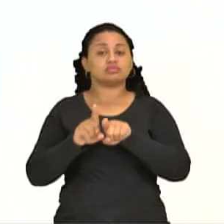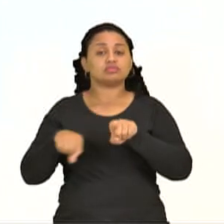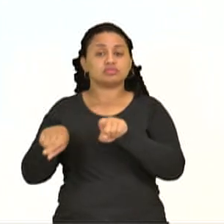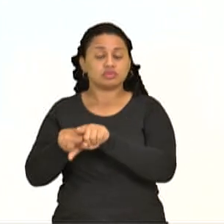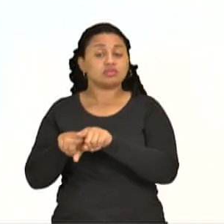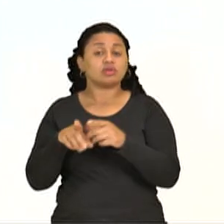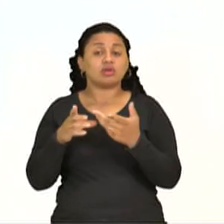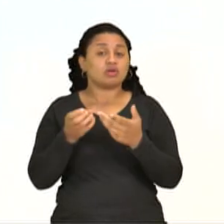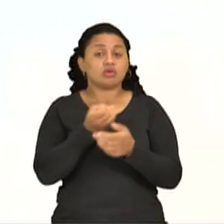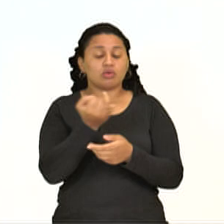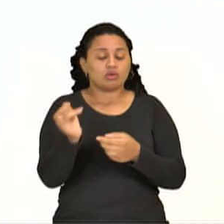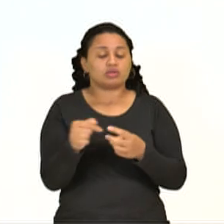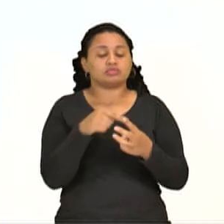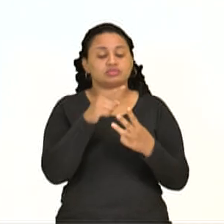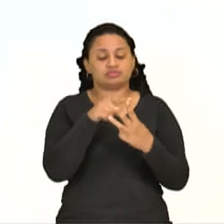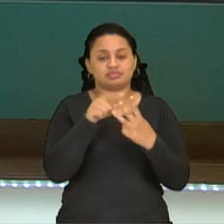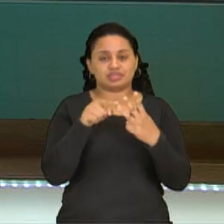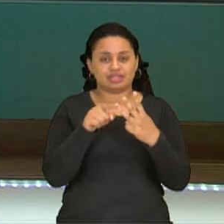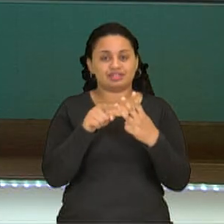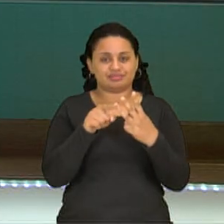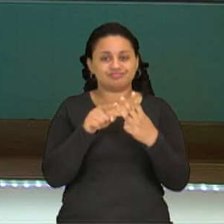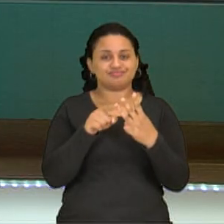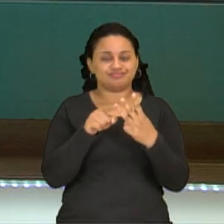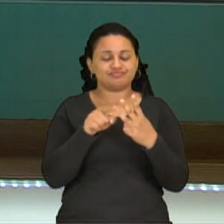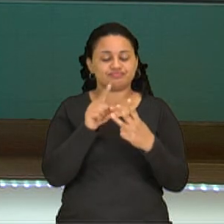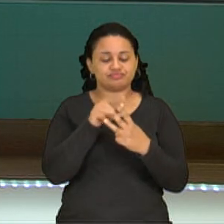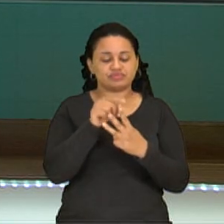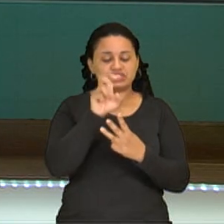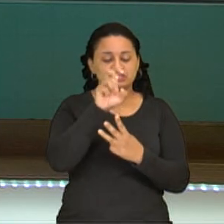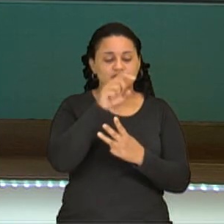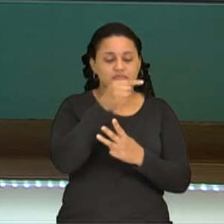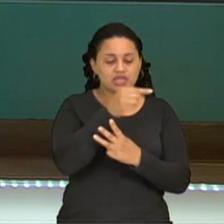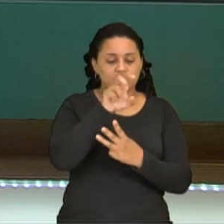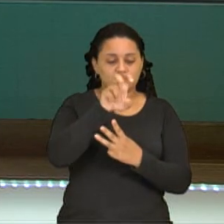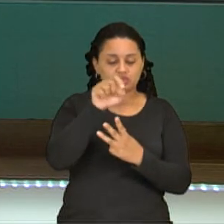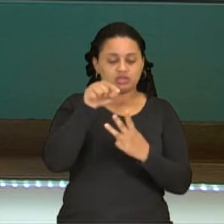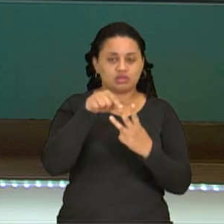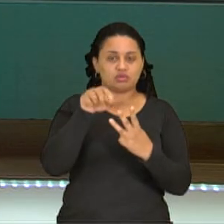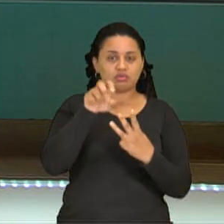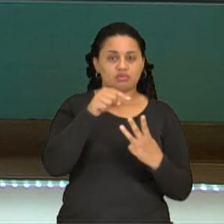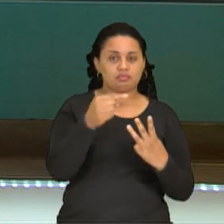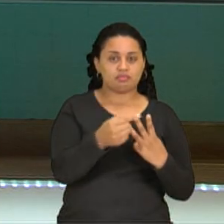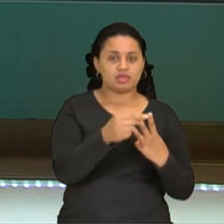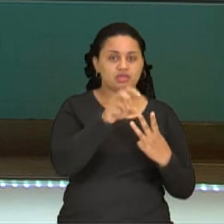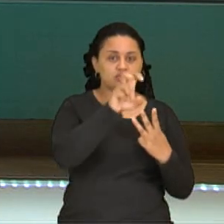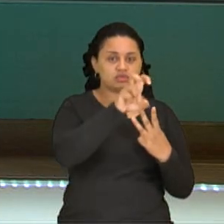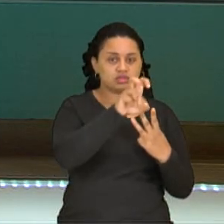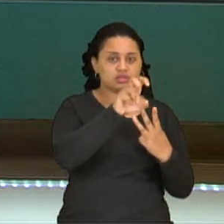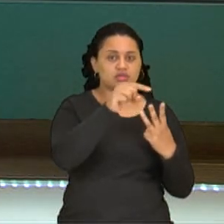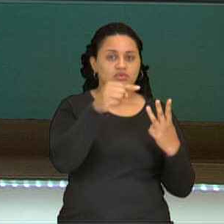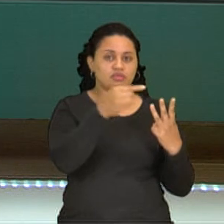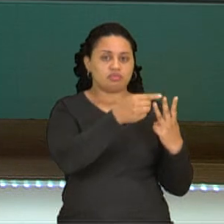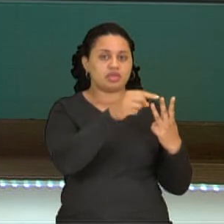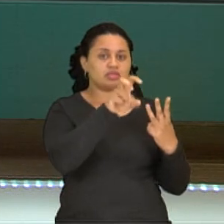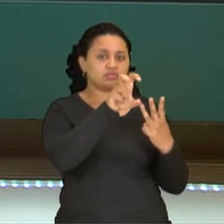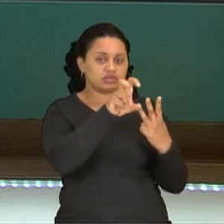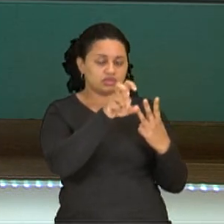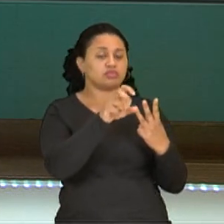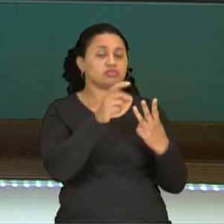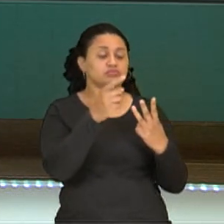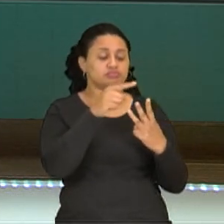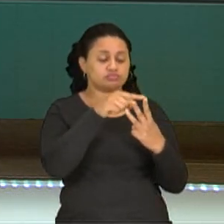vezes esse menos 5? Isso mesmo, 3 vezes. Então, eu vou fazer menos 5 vezes